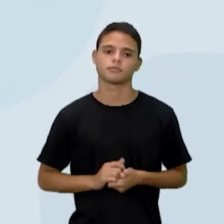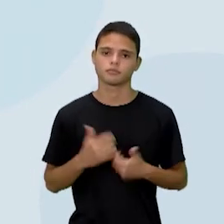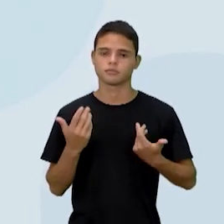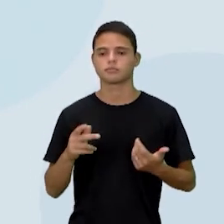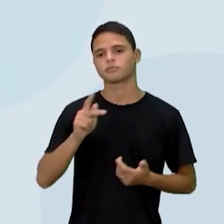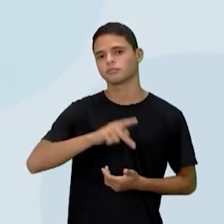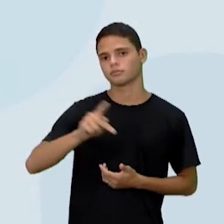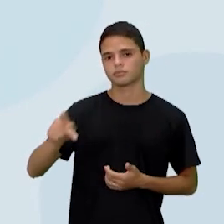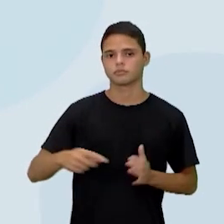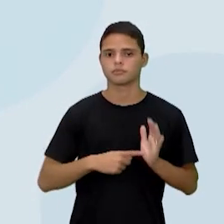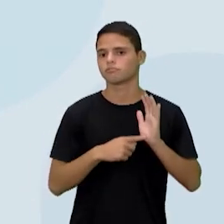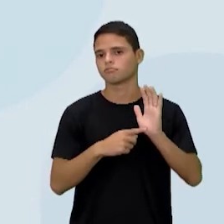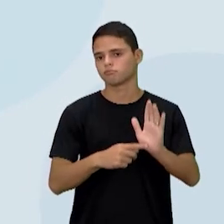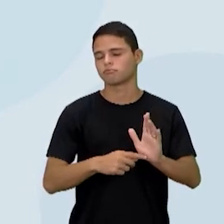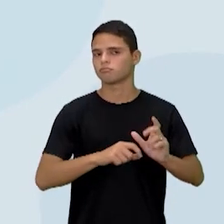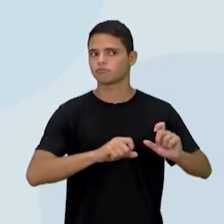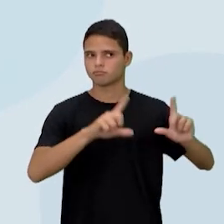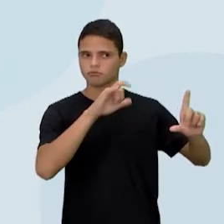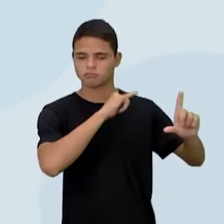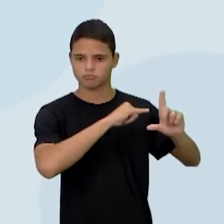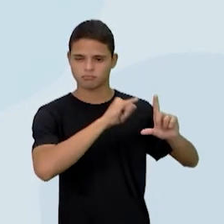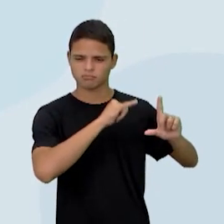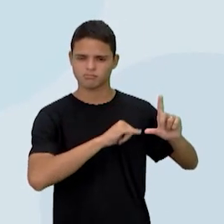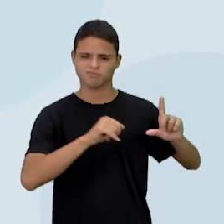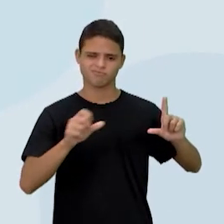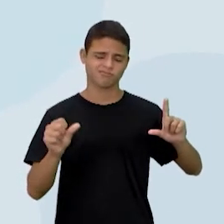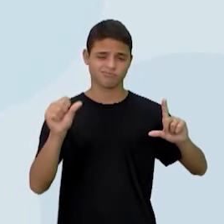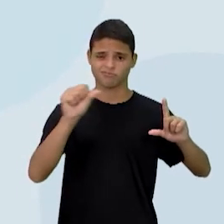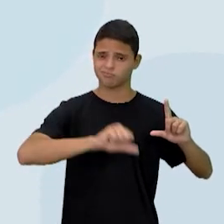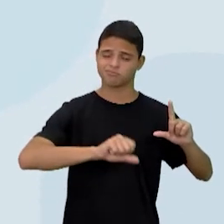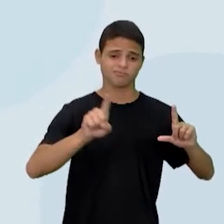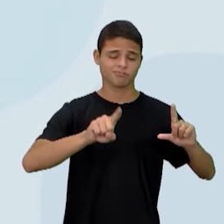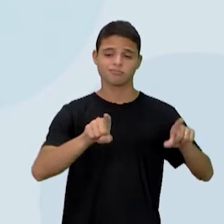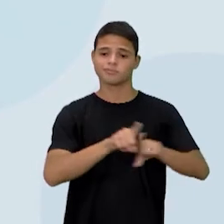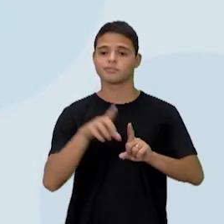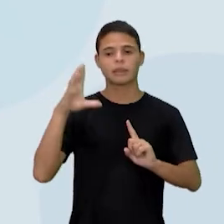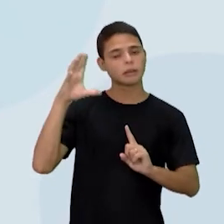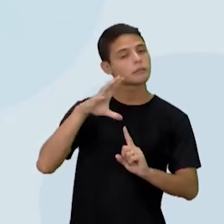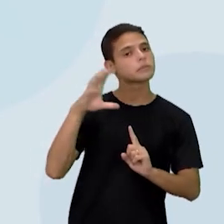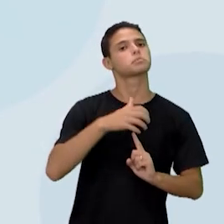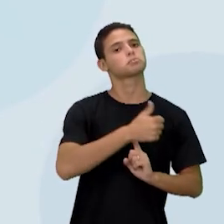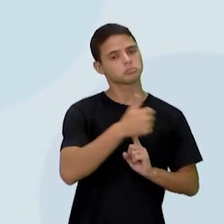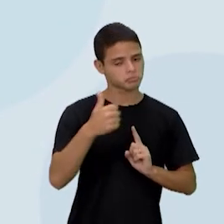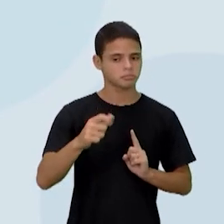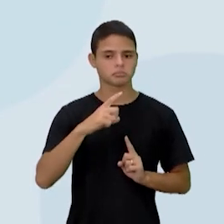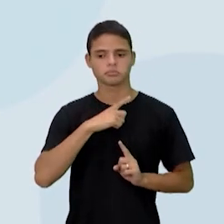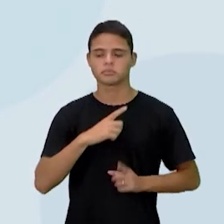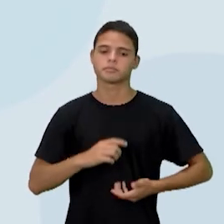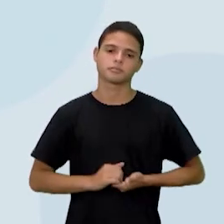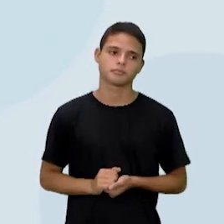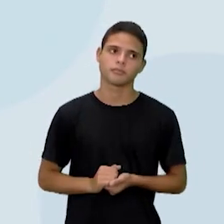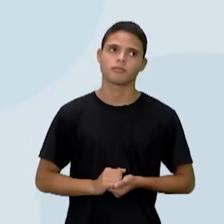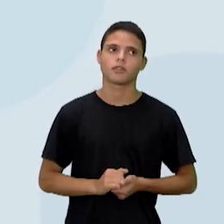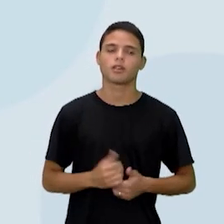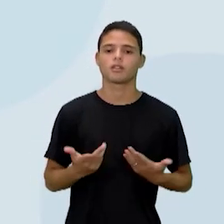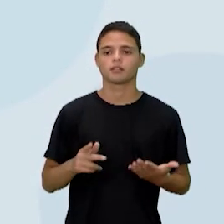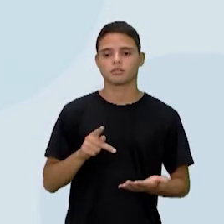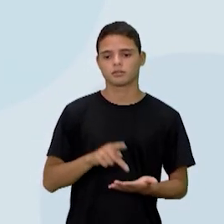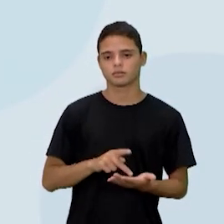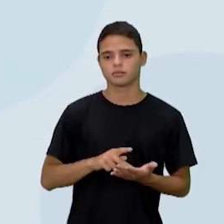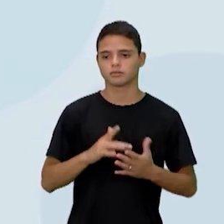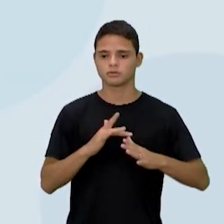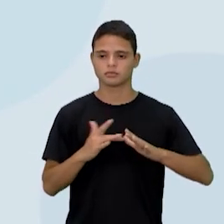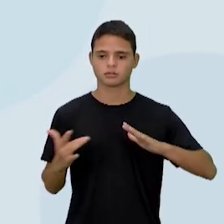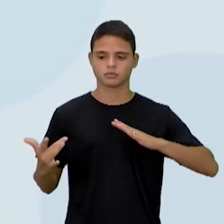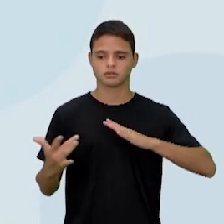esses anúncios não provocam só efeitos ruins. Ela fala também sobre a influência positiva que eles possuem. Na verdade, as redes